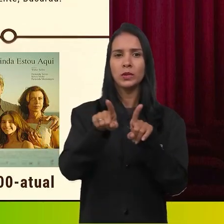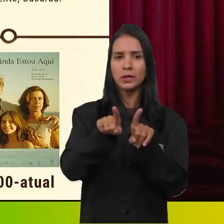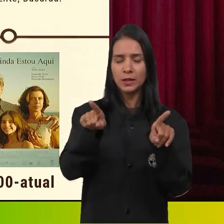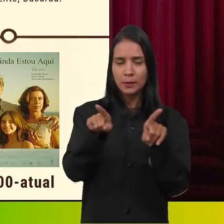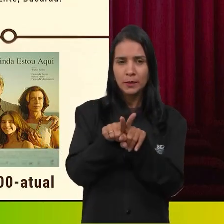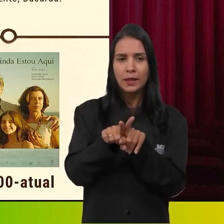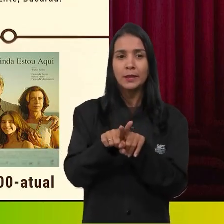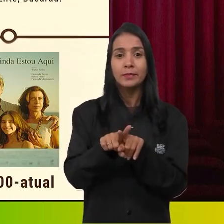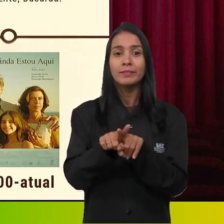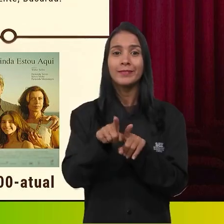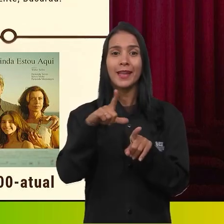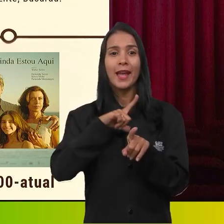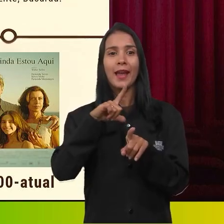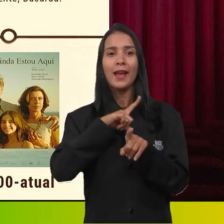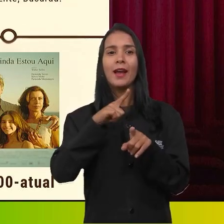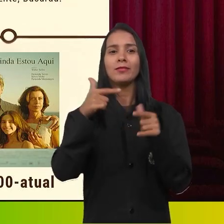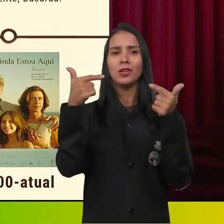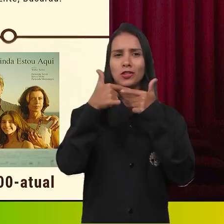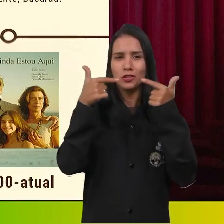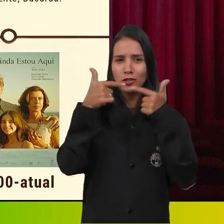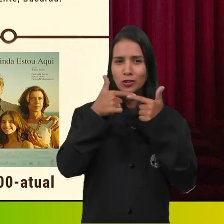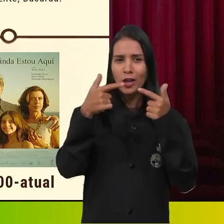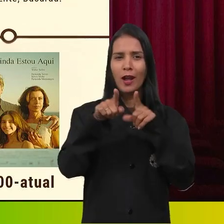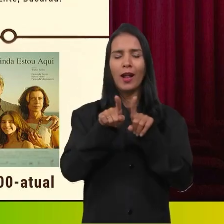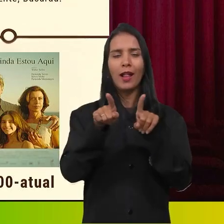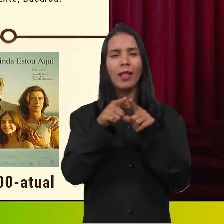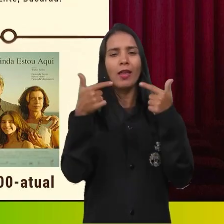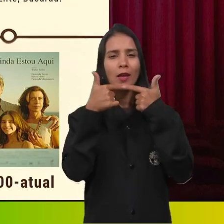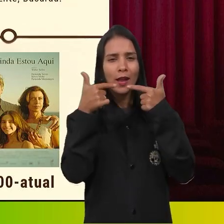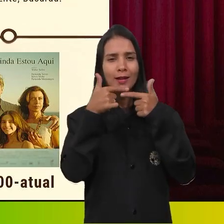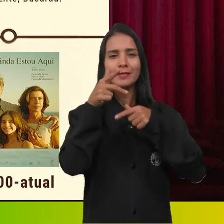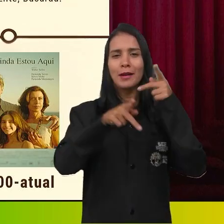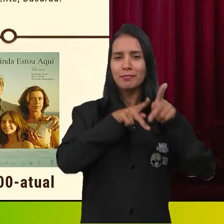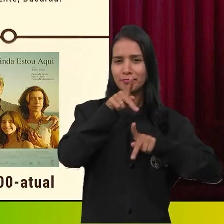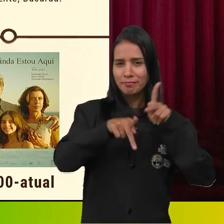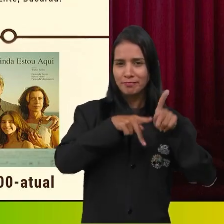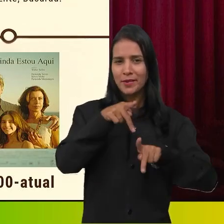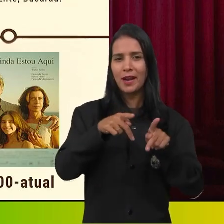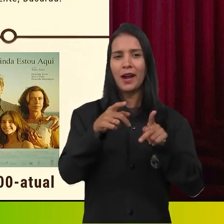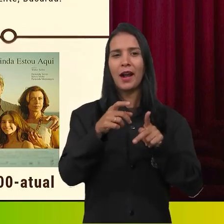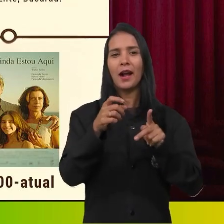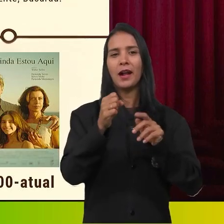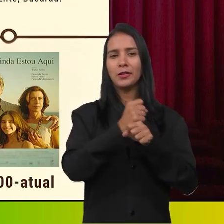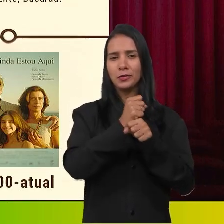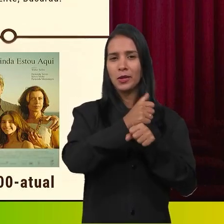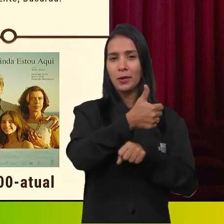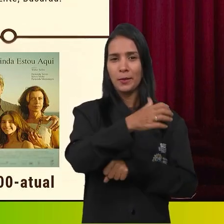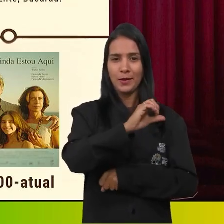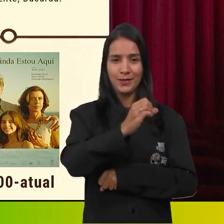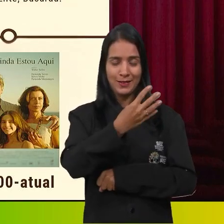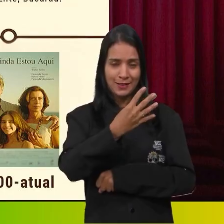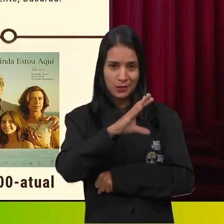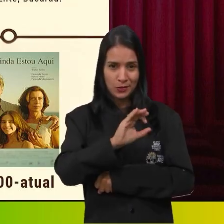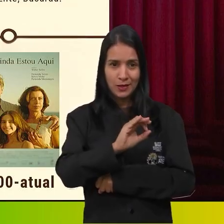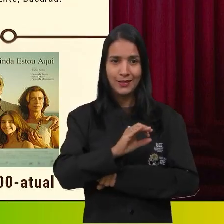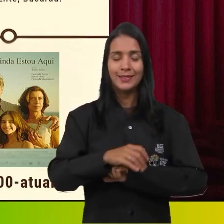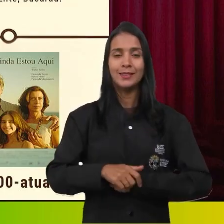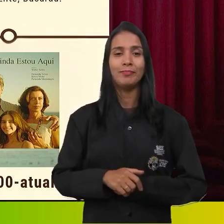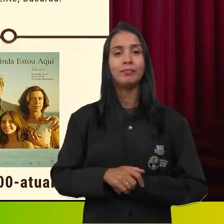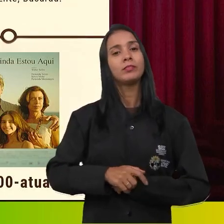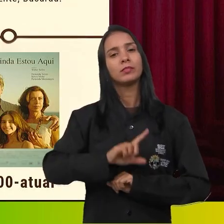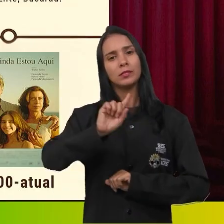1950, as chanchadas e as comédias populares, né, em 1940, como vocês conseguem ver aqui nessa